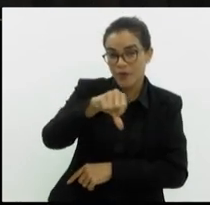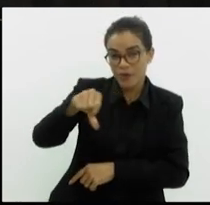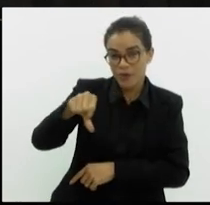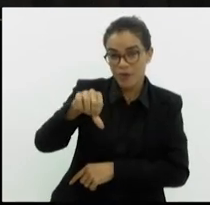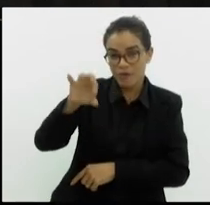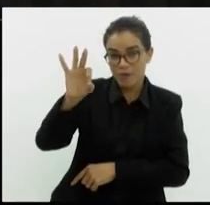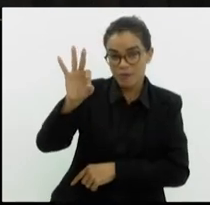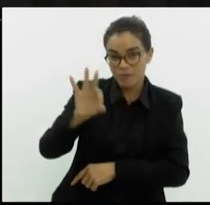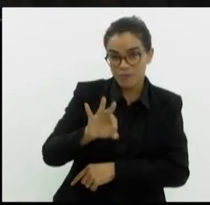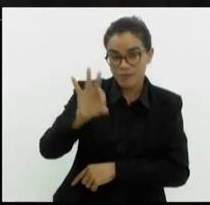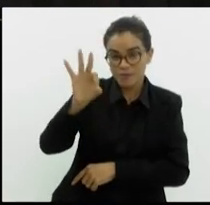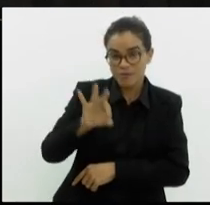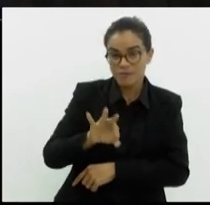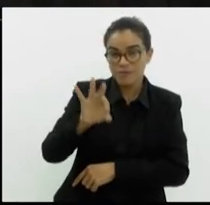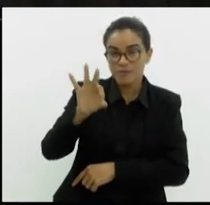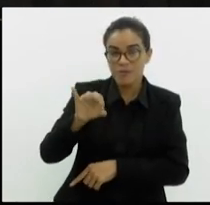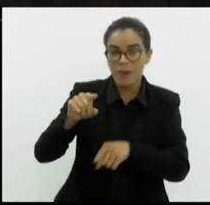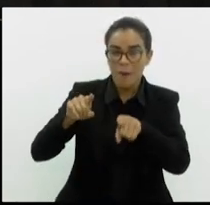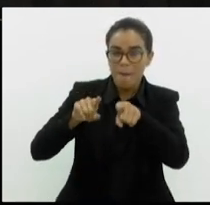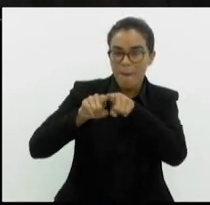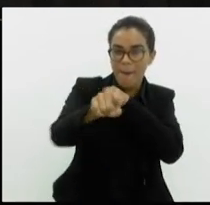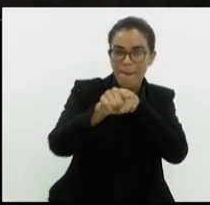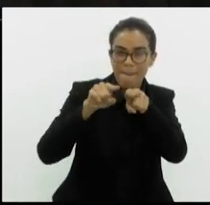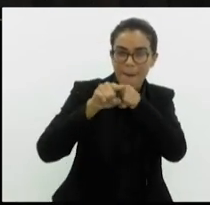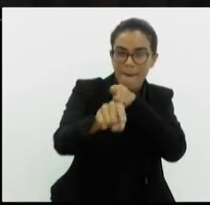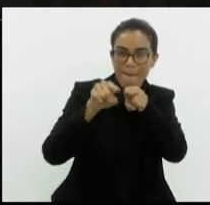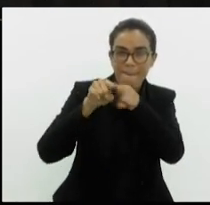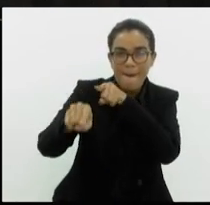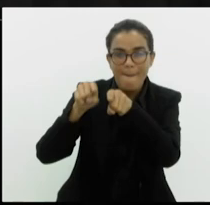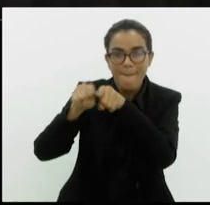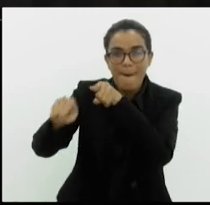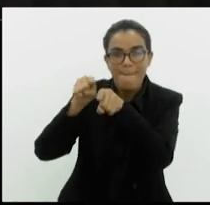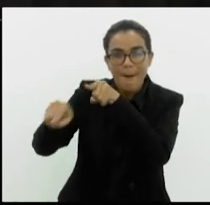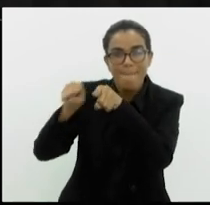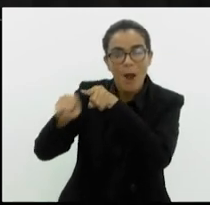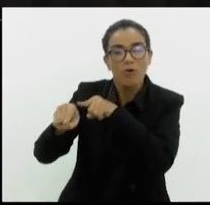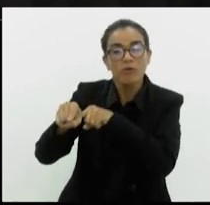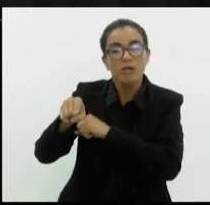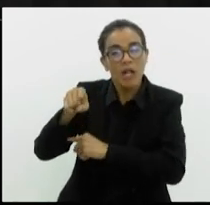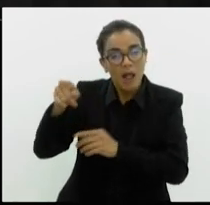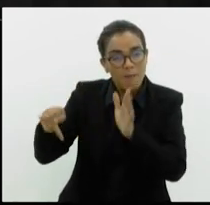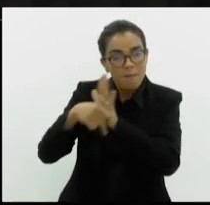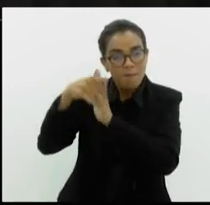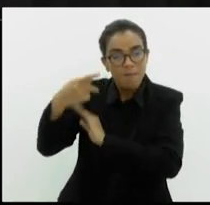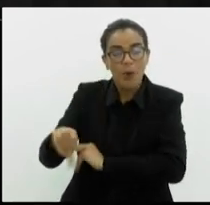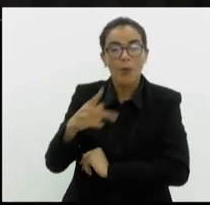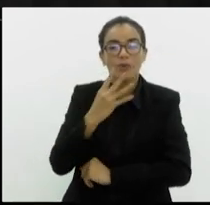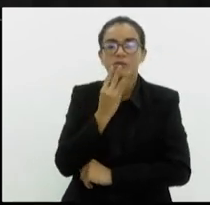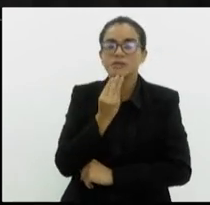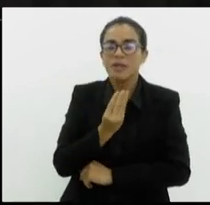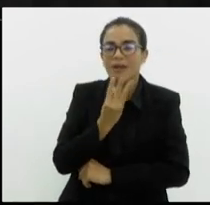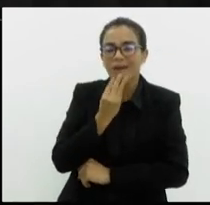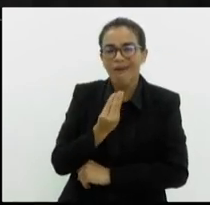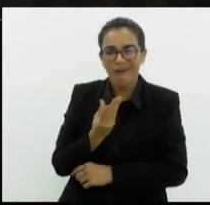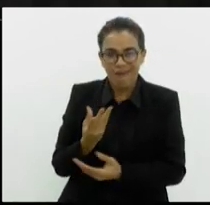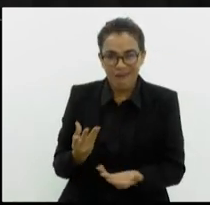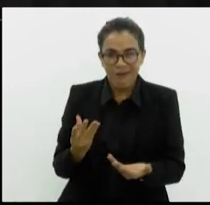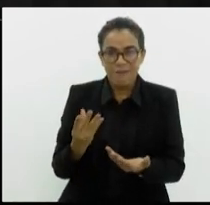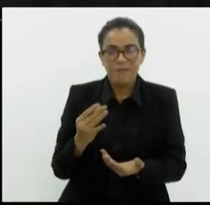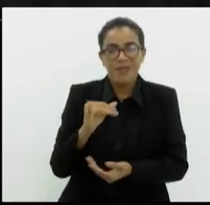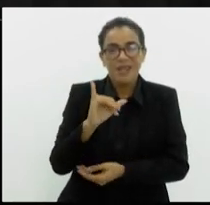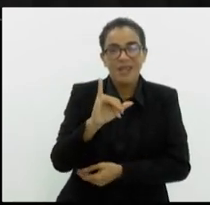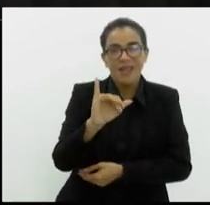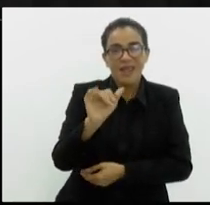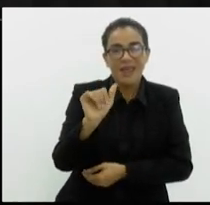99% dos drones e mísseis foram destruídos pelo Domo de Ferro de Israel. E os ayatolás são